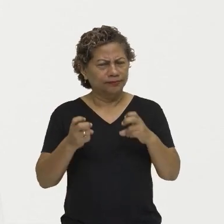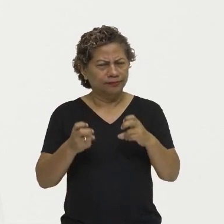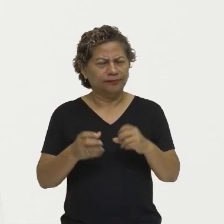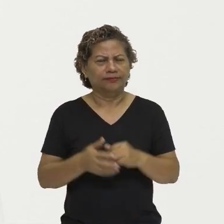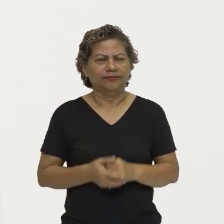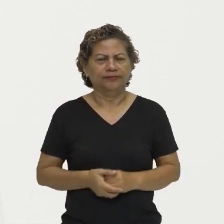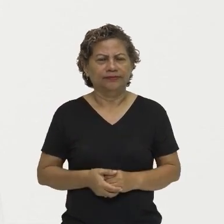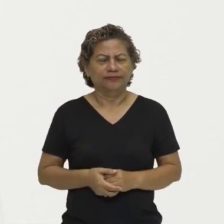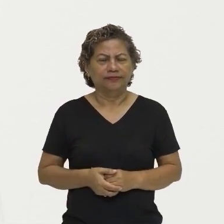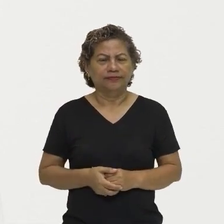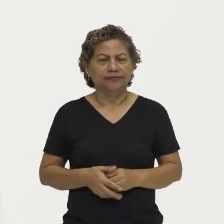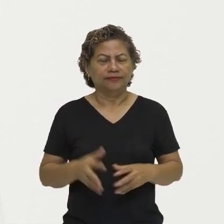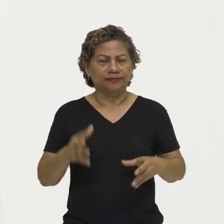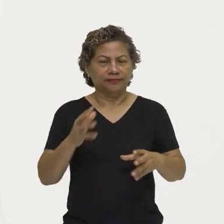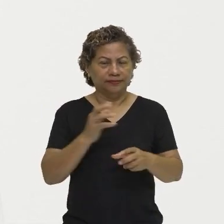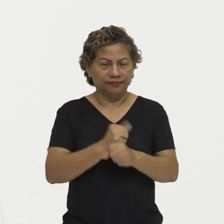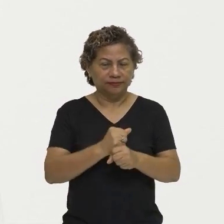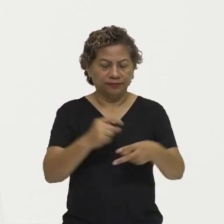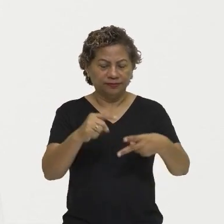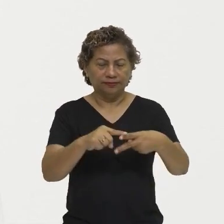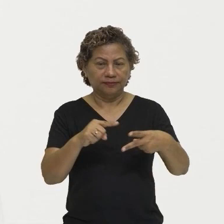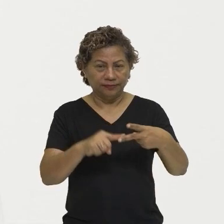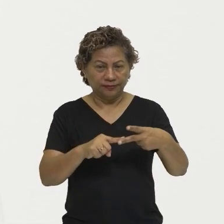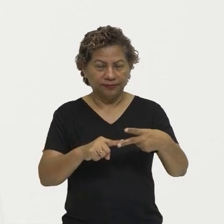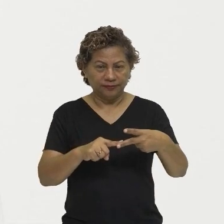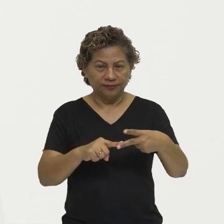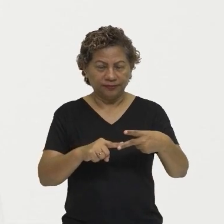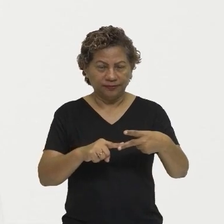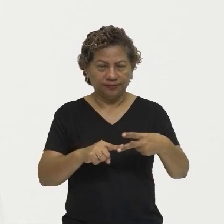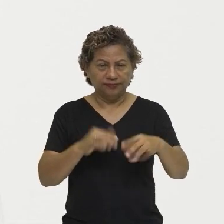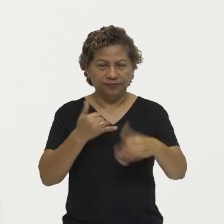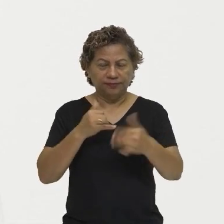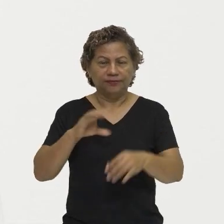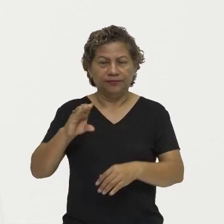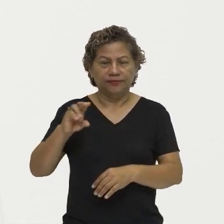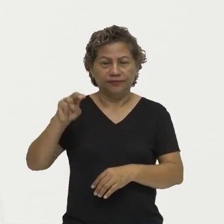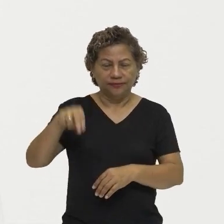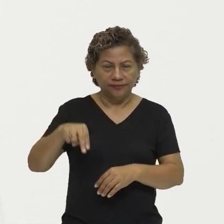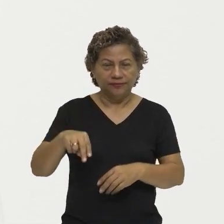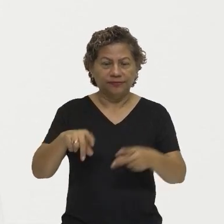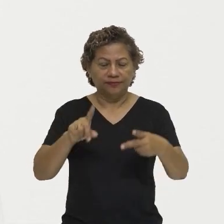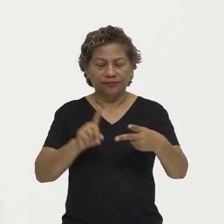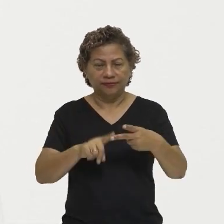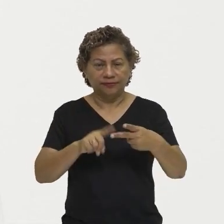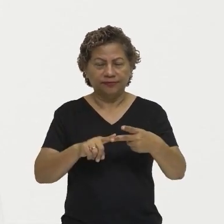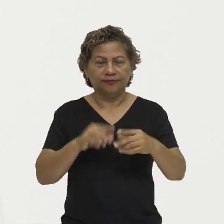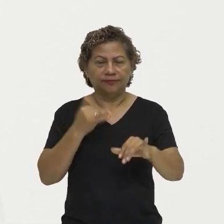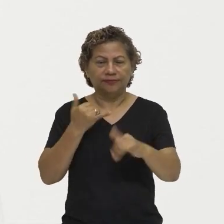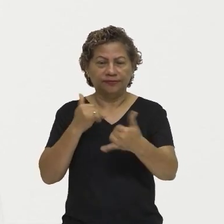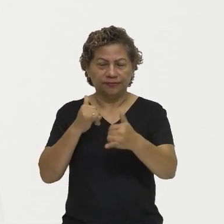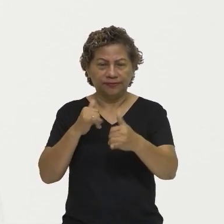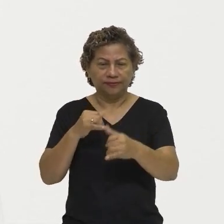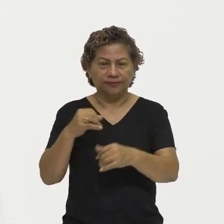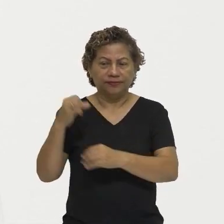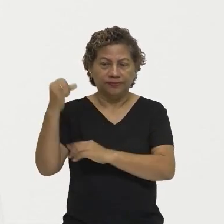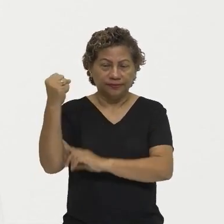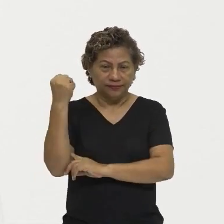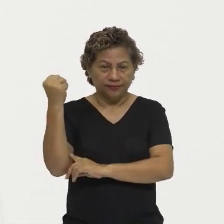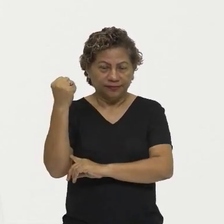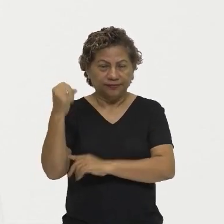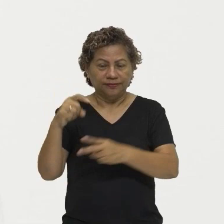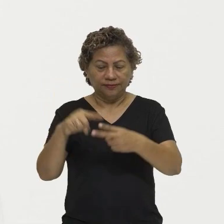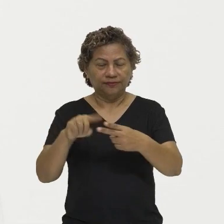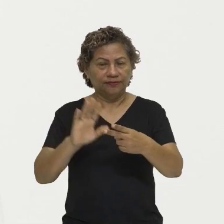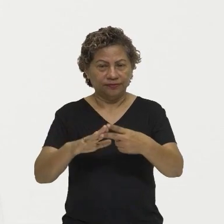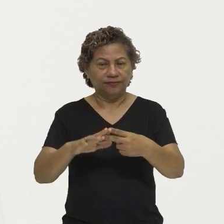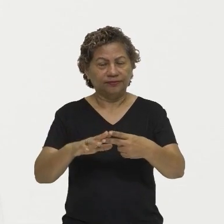mecânica, então, é a soma da cinética mais a potencial. O valor aqui é de 200